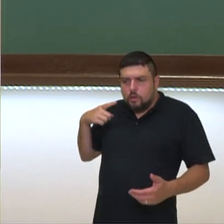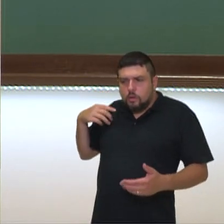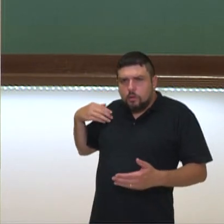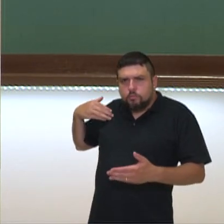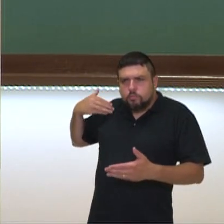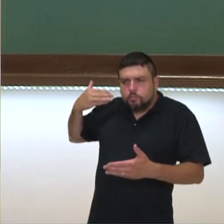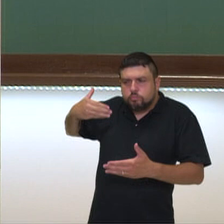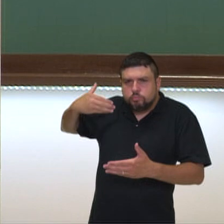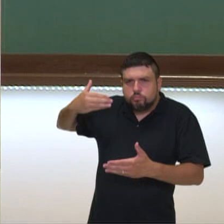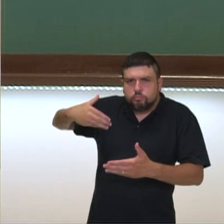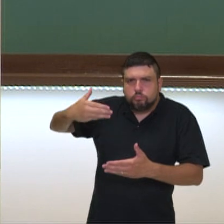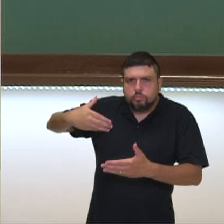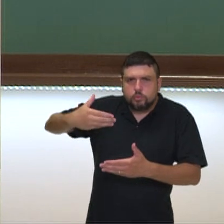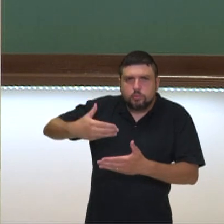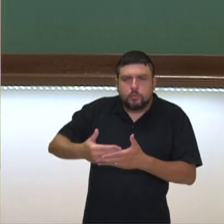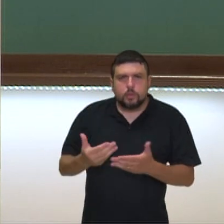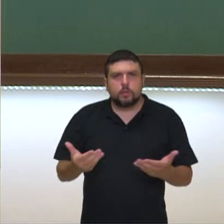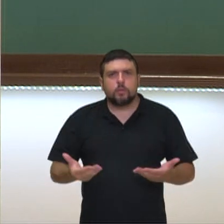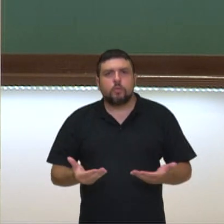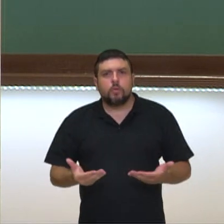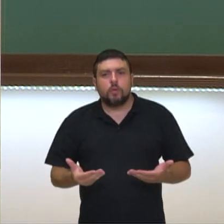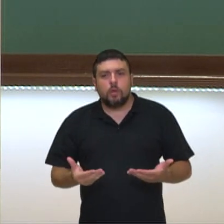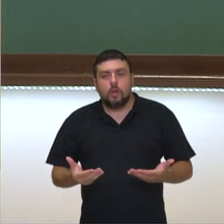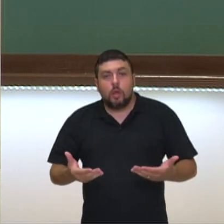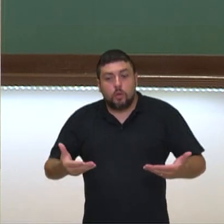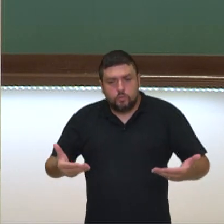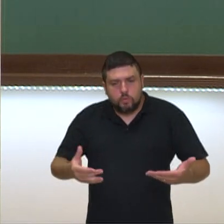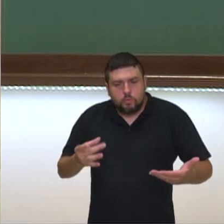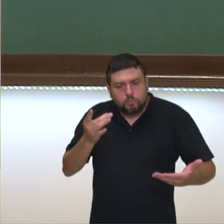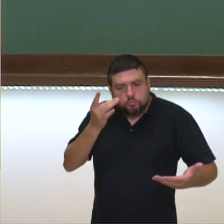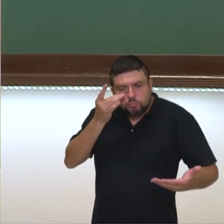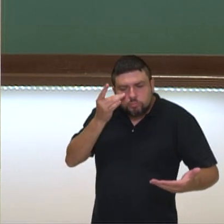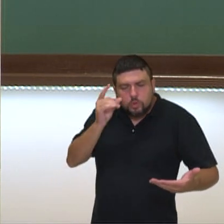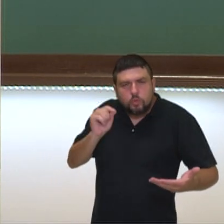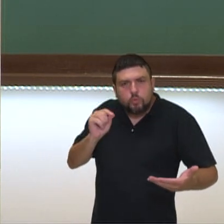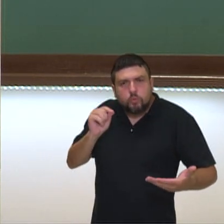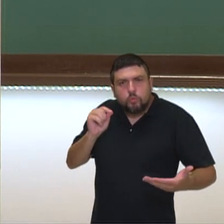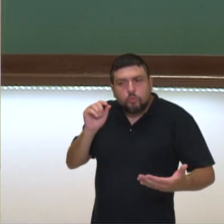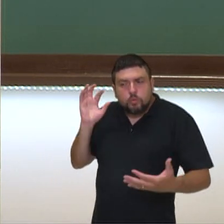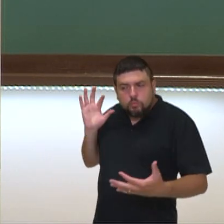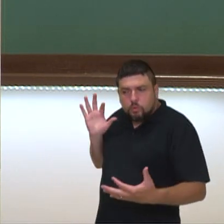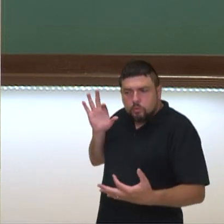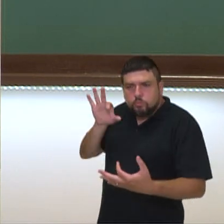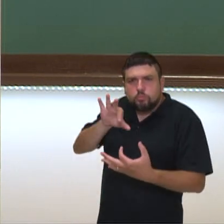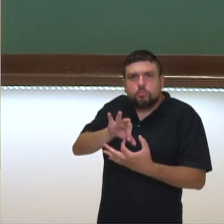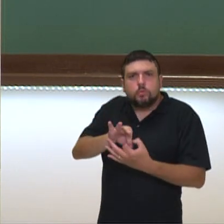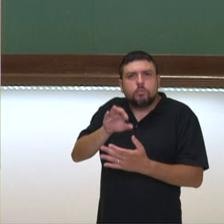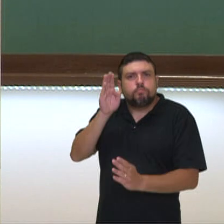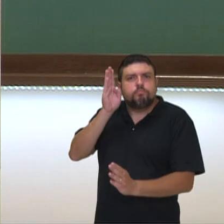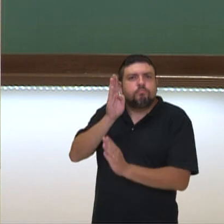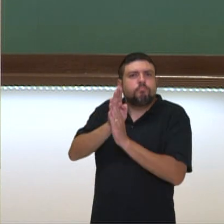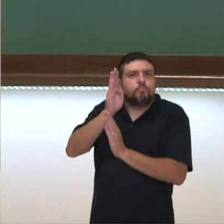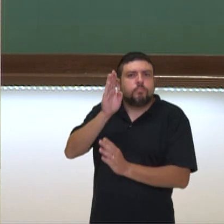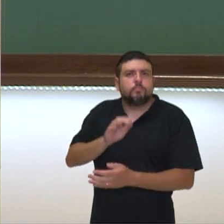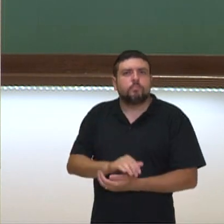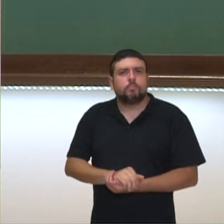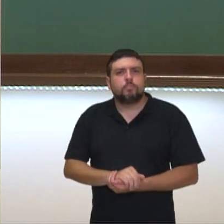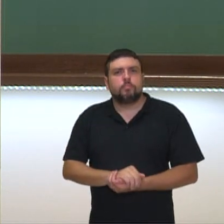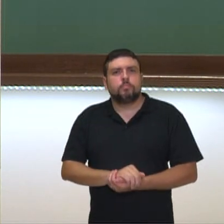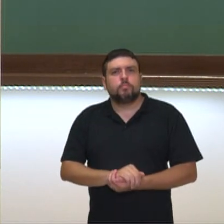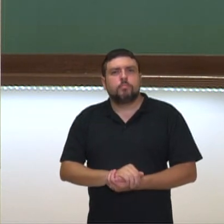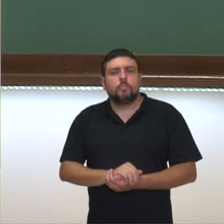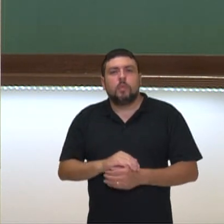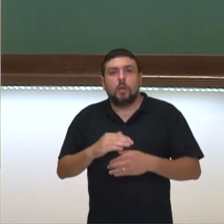tempo presente, e aqui no presente você consegue ver o resultado dela, tá? Você consegue ver ela acontecendo. Você